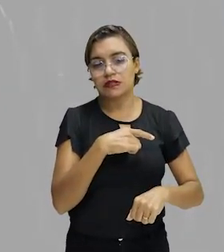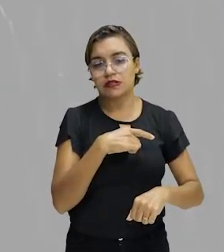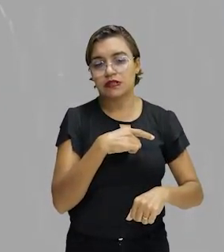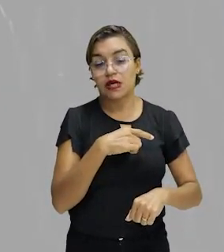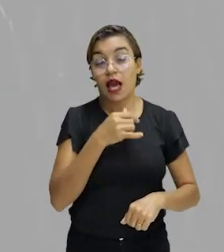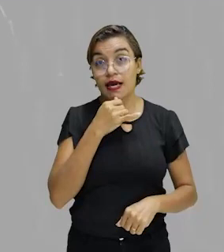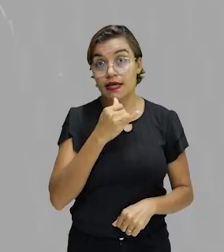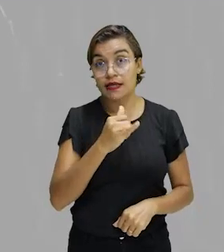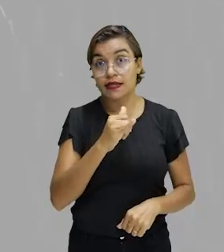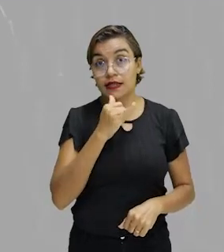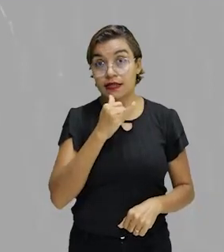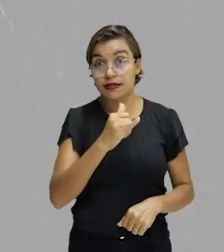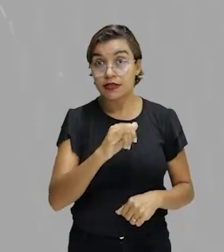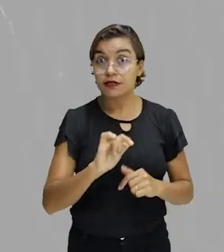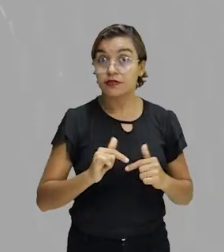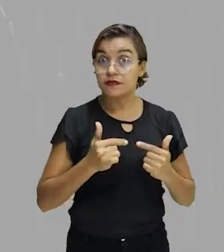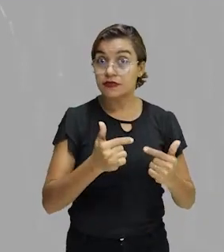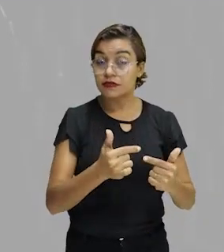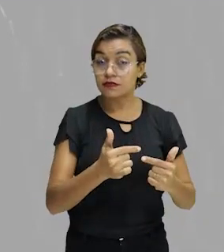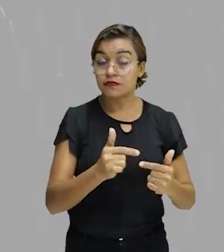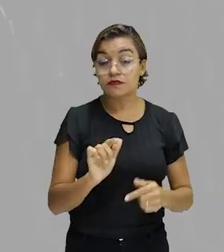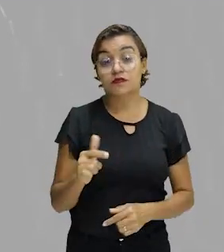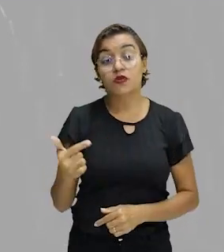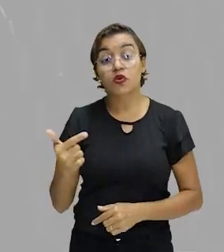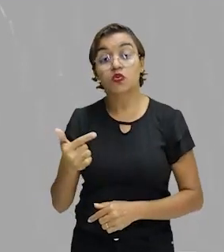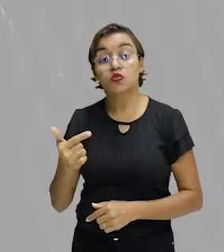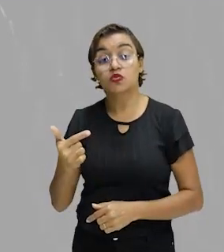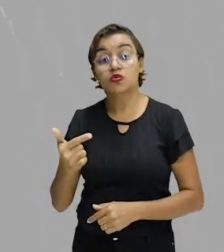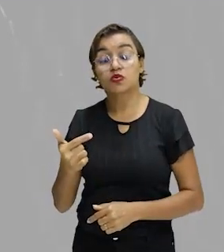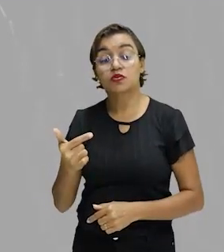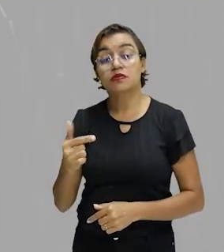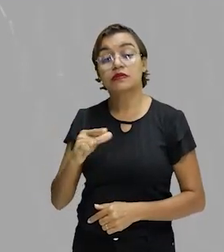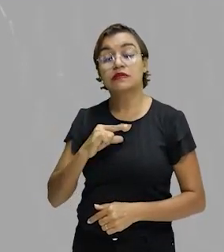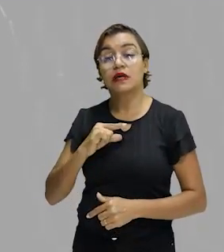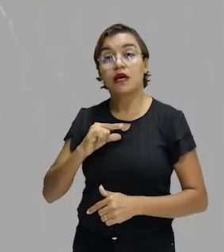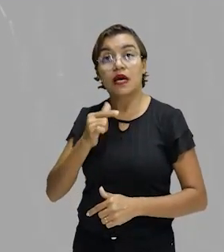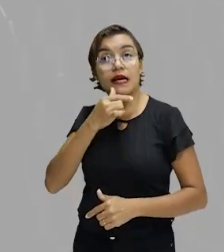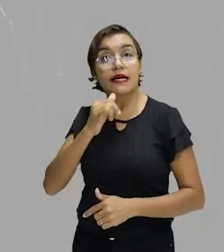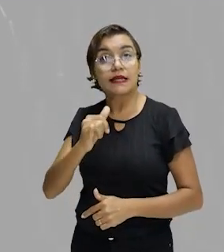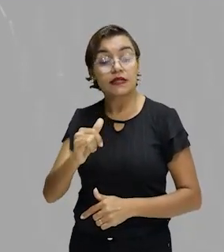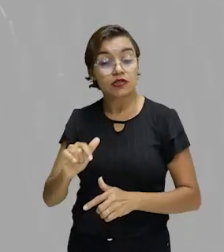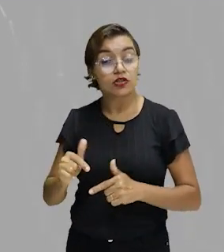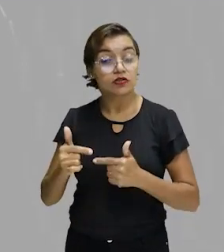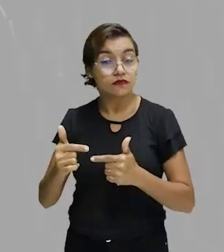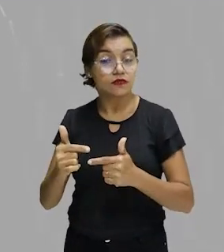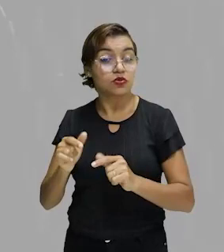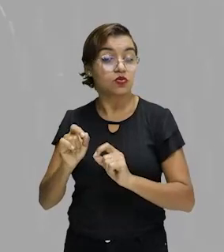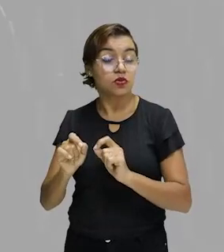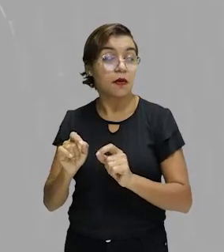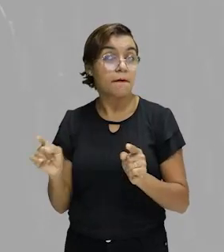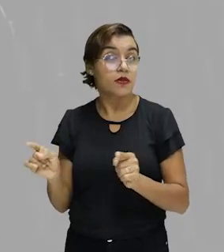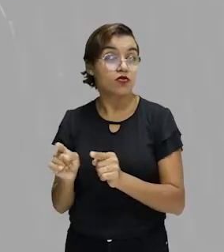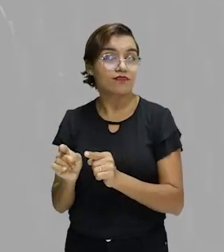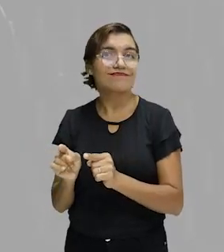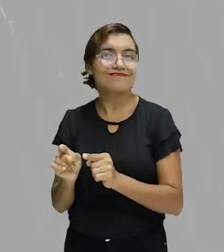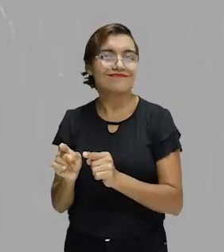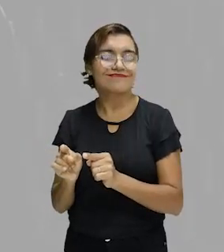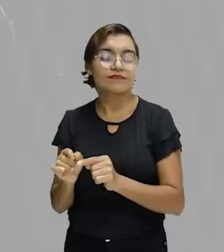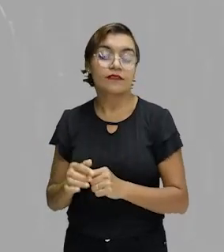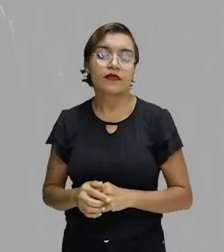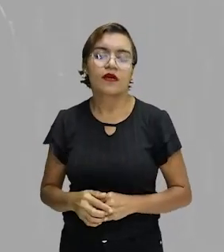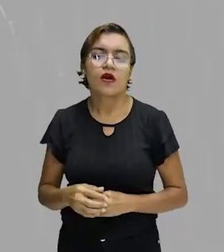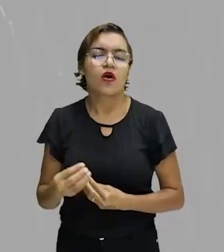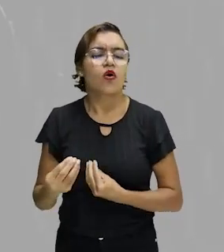determinada energia de ativação e, no segundo momento, essa energia de ativação ela ficou menor. O